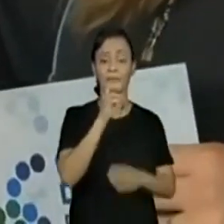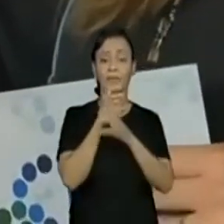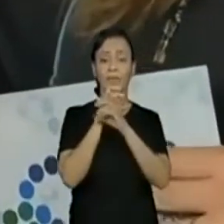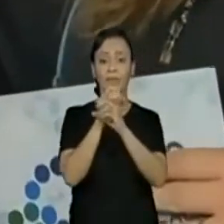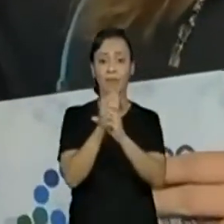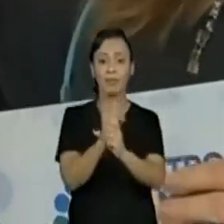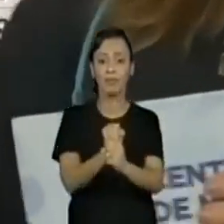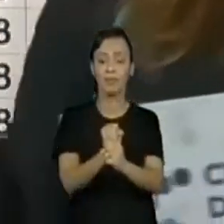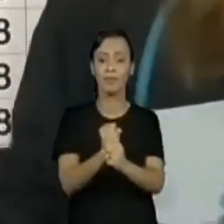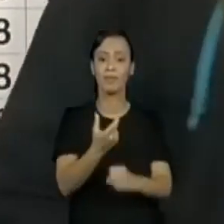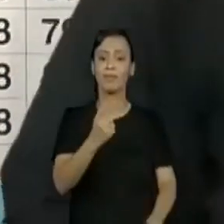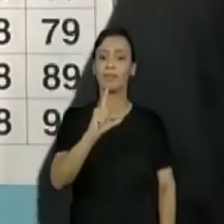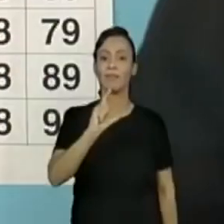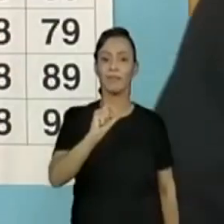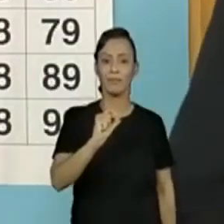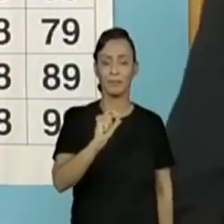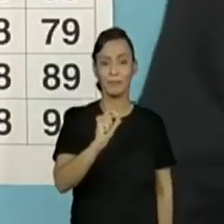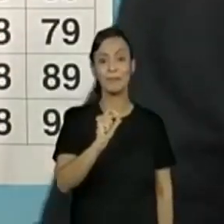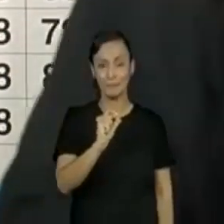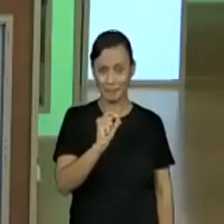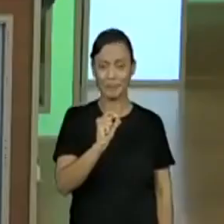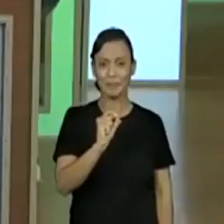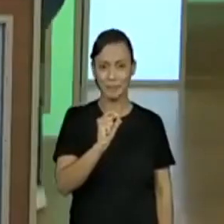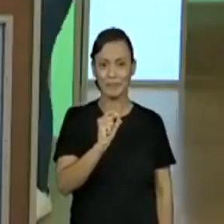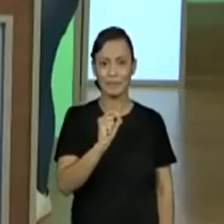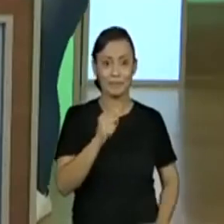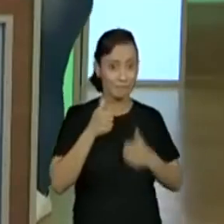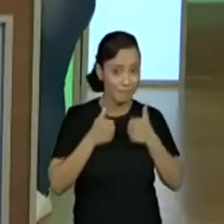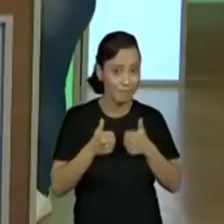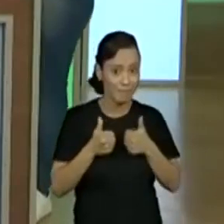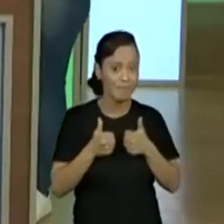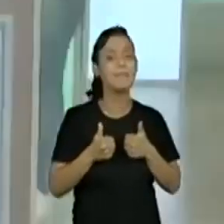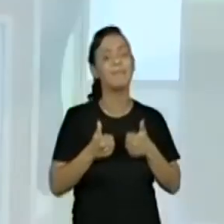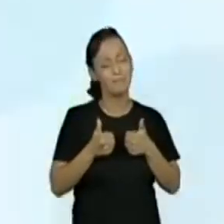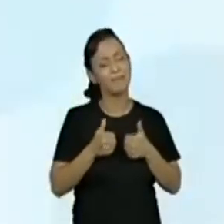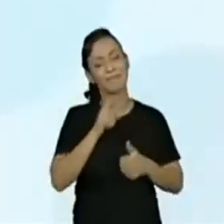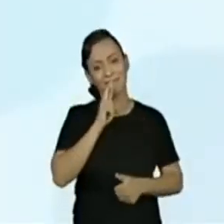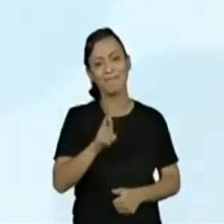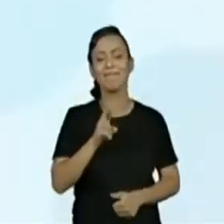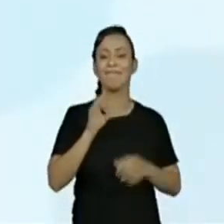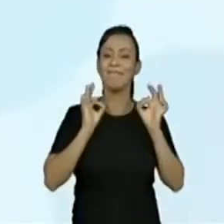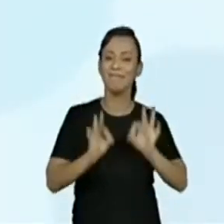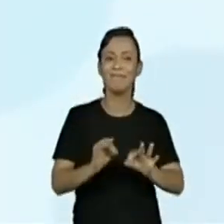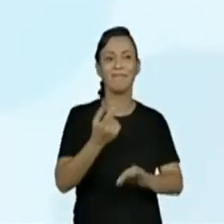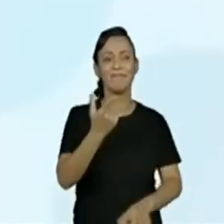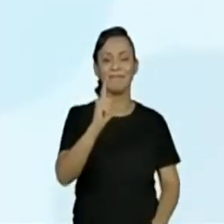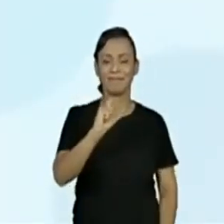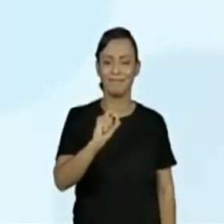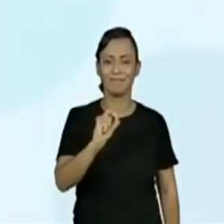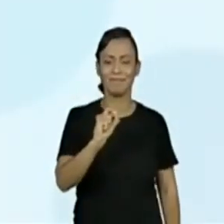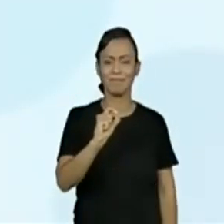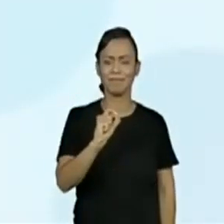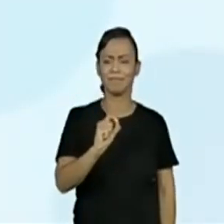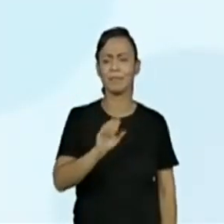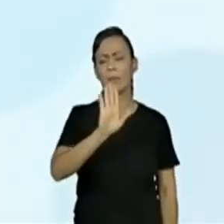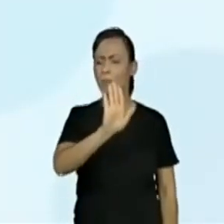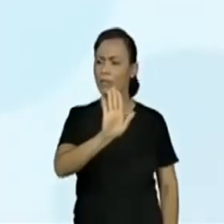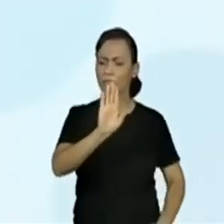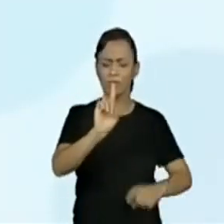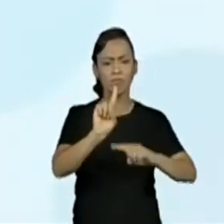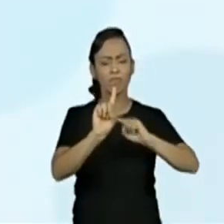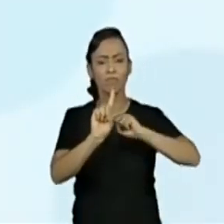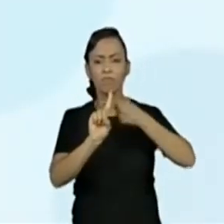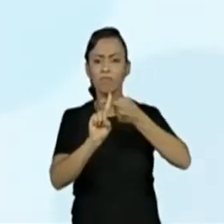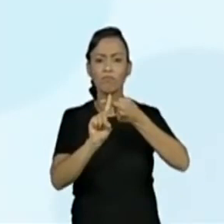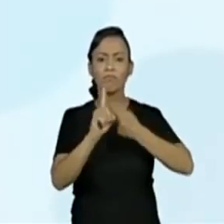a 10. Certo? Isso. Então, nós temos aí o resultado. E se eu acrescentar mais